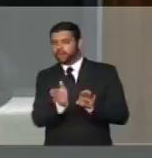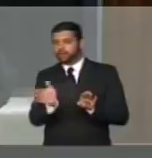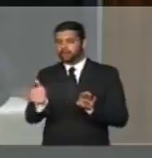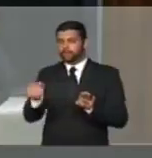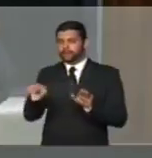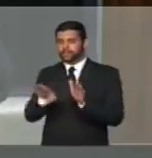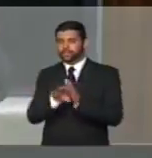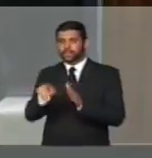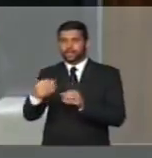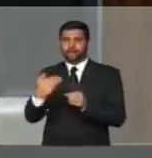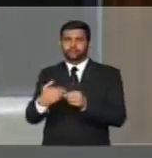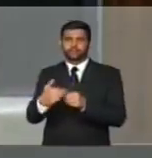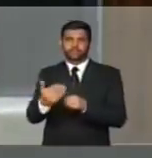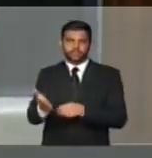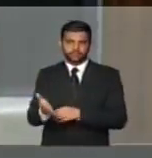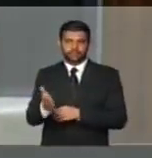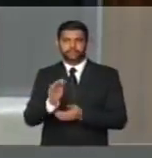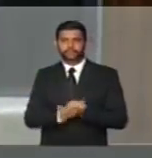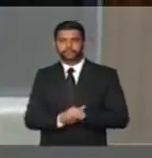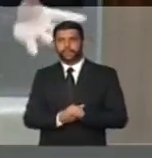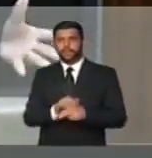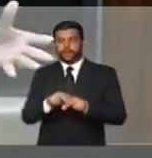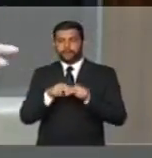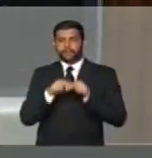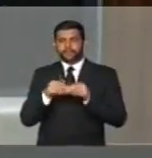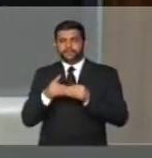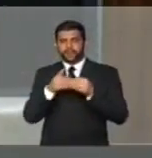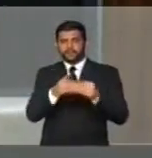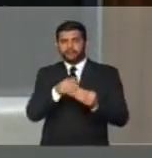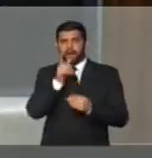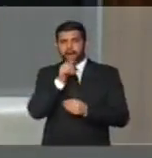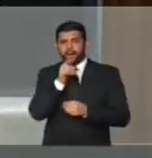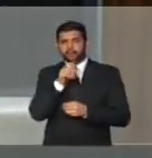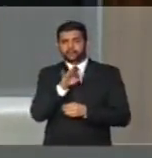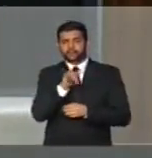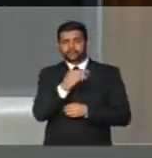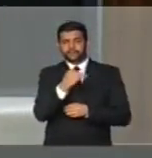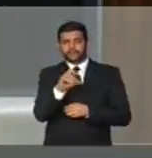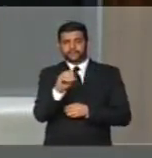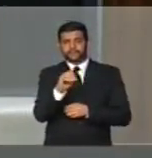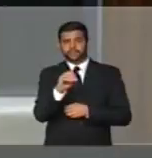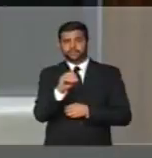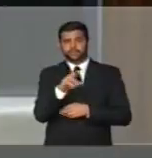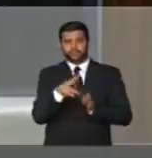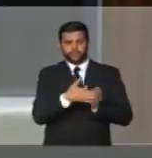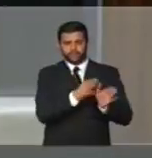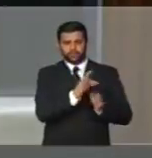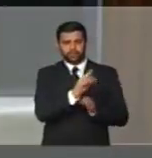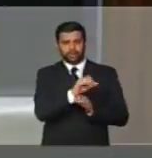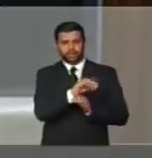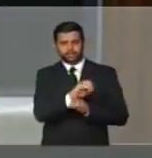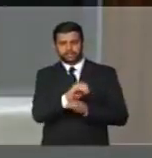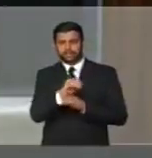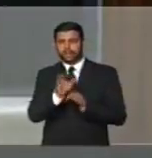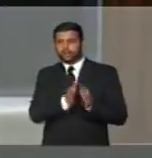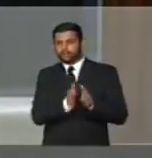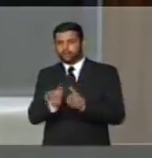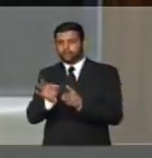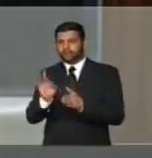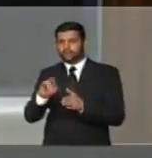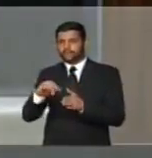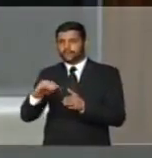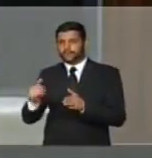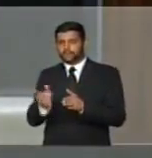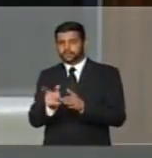interligação apenas para trazer água do Rio São Francisco, do Rio Tocantins para o Rio São Francisco, é